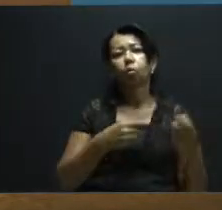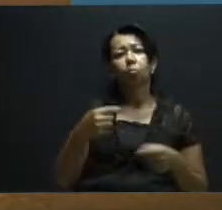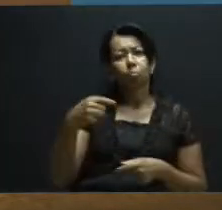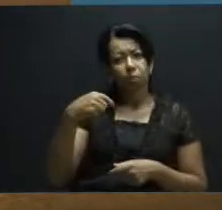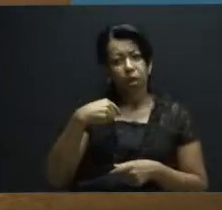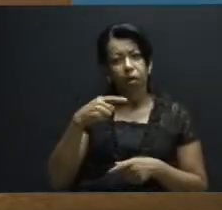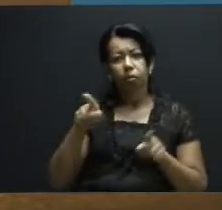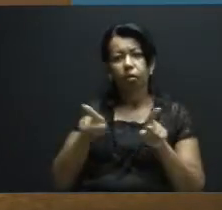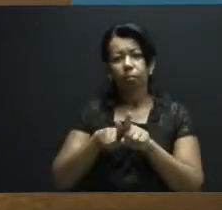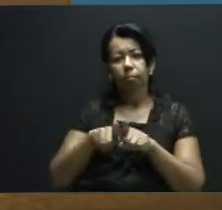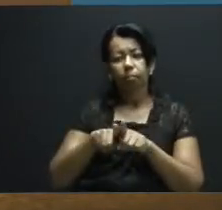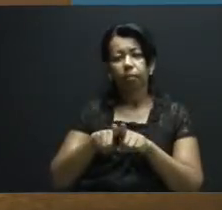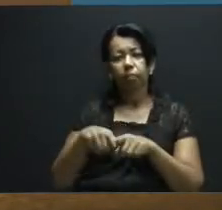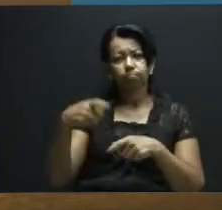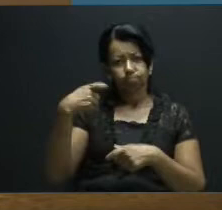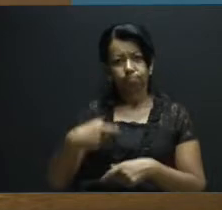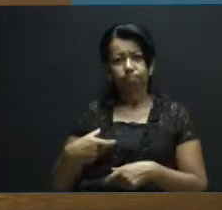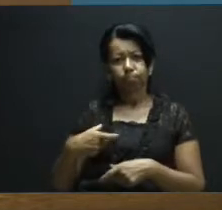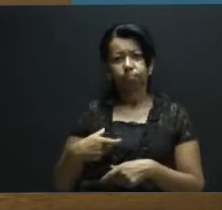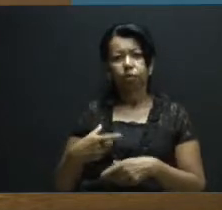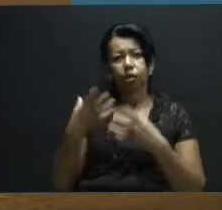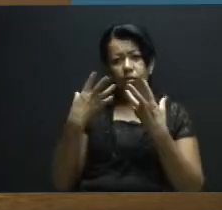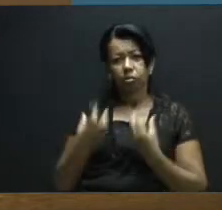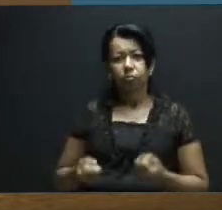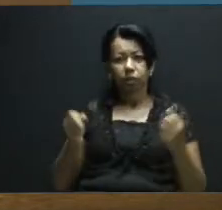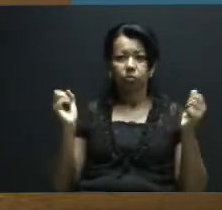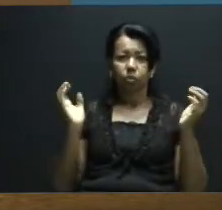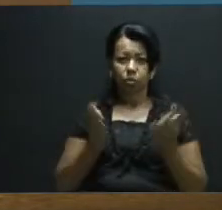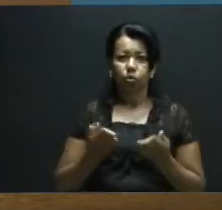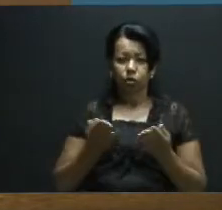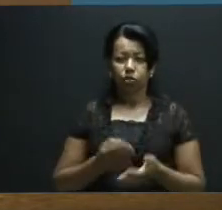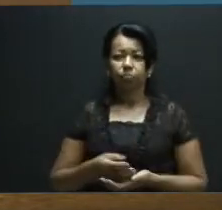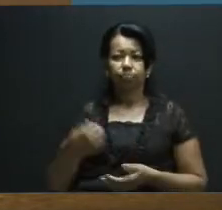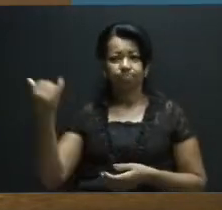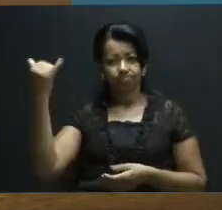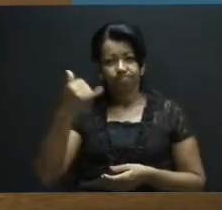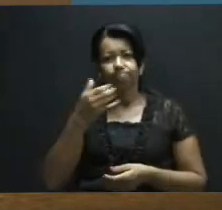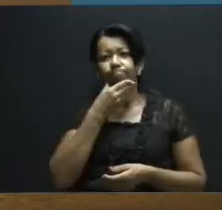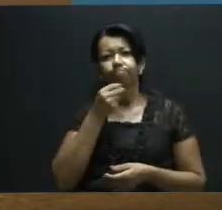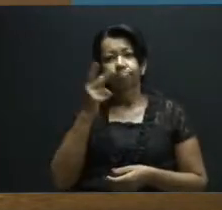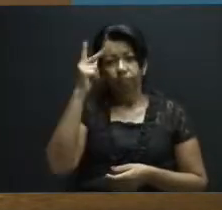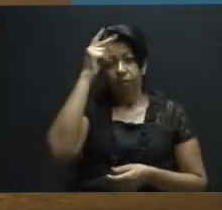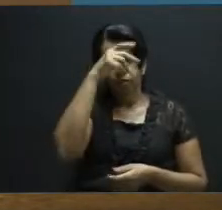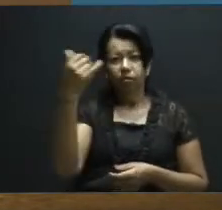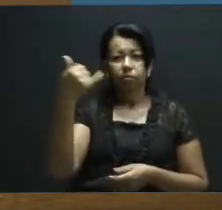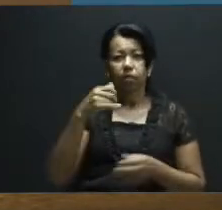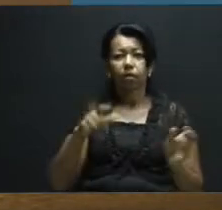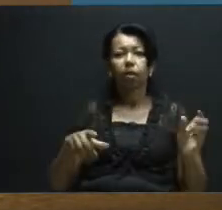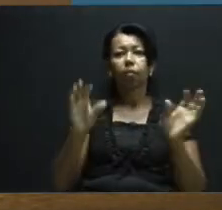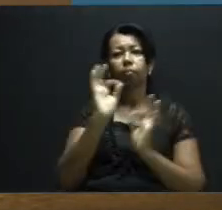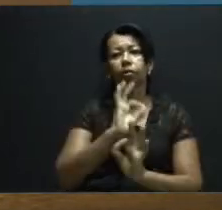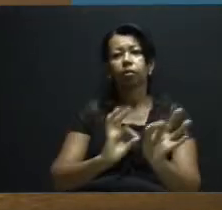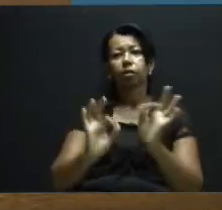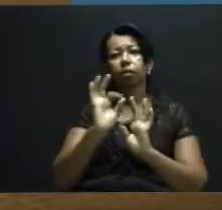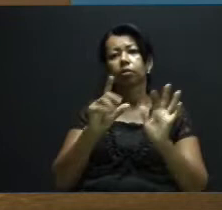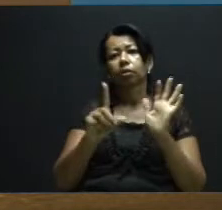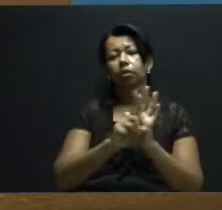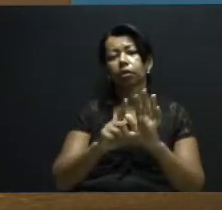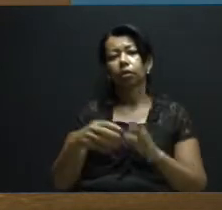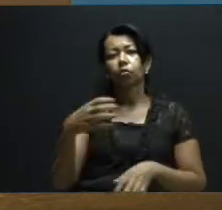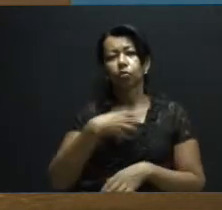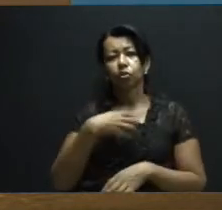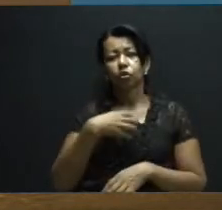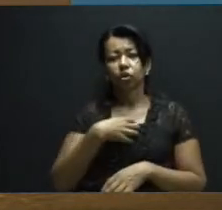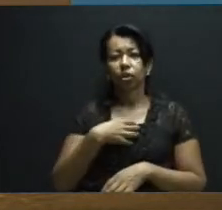hoje se eu vou repeti senhores servidores se esse prefeito mandar o projeto de lei da forma como